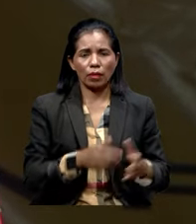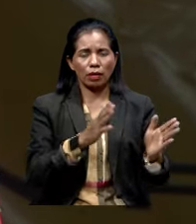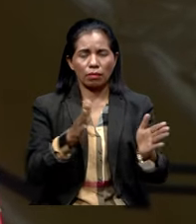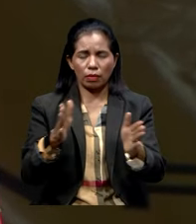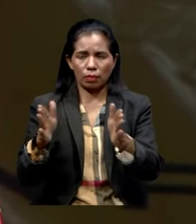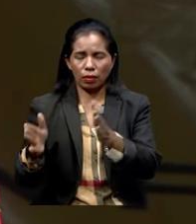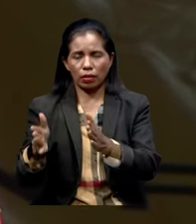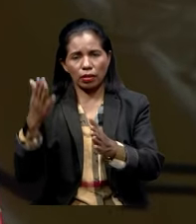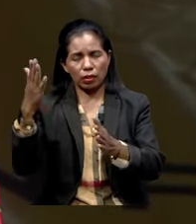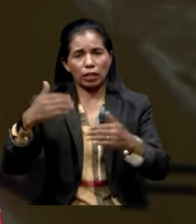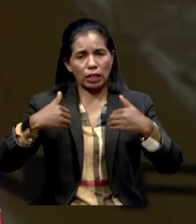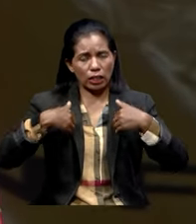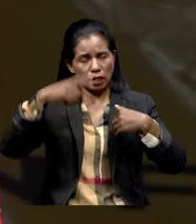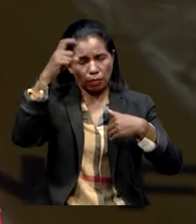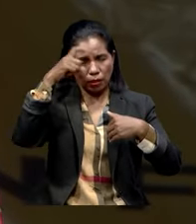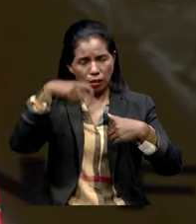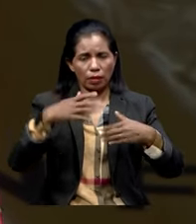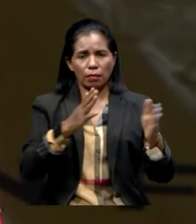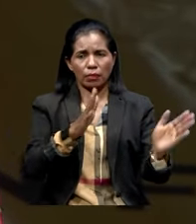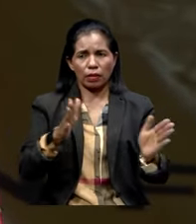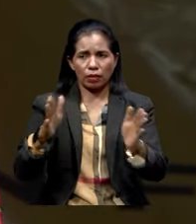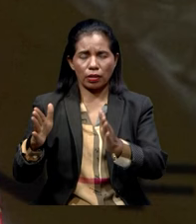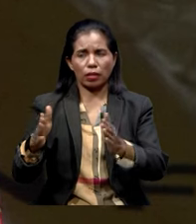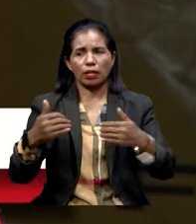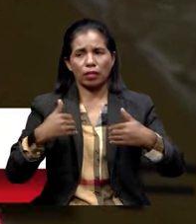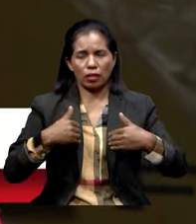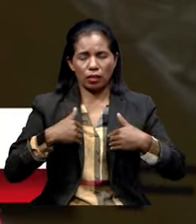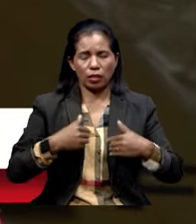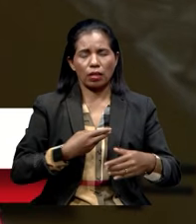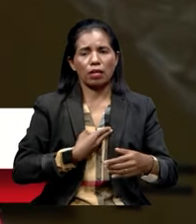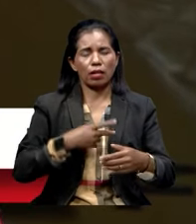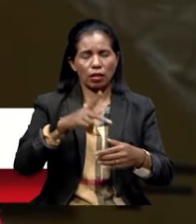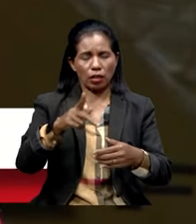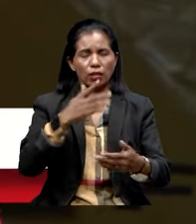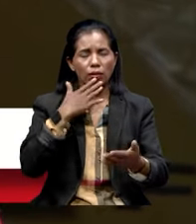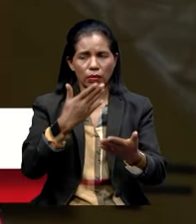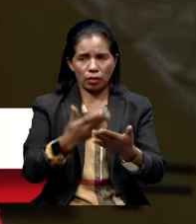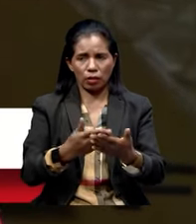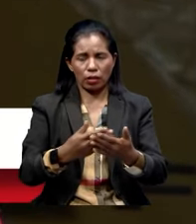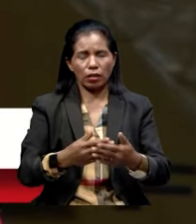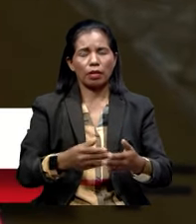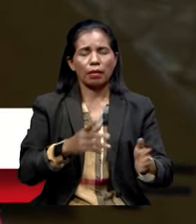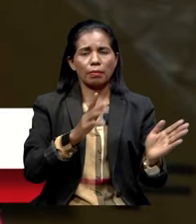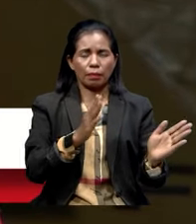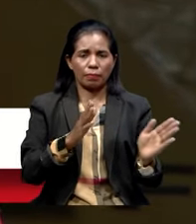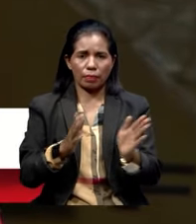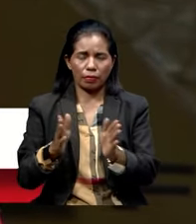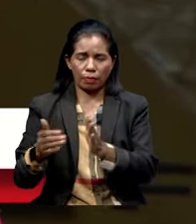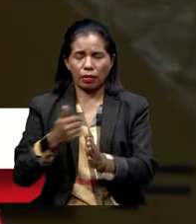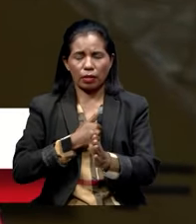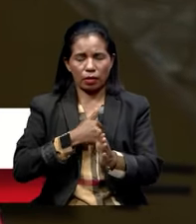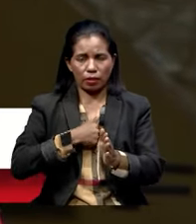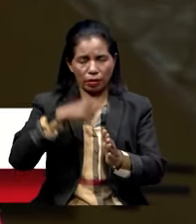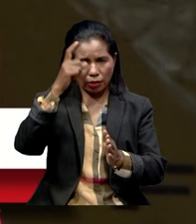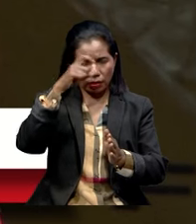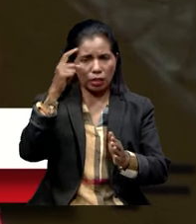Preparar e a matéria, preparar e a caráter, preparar e a mentalidade, preparar e